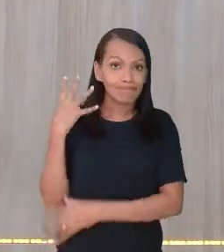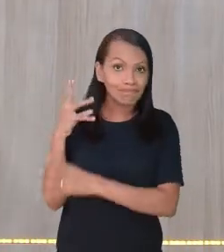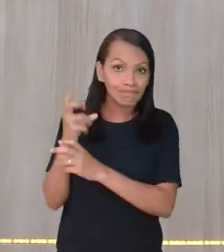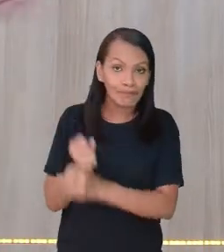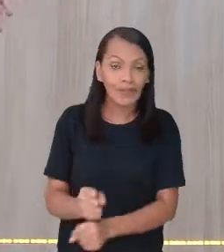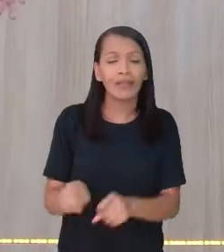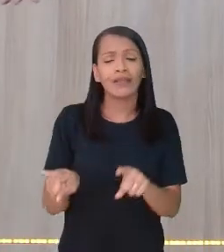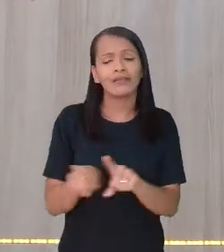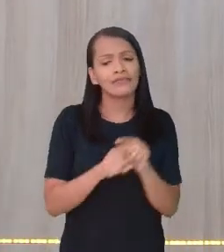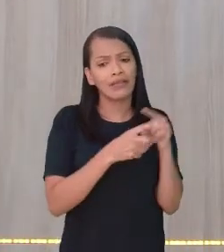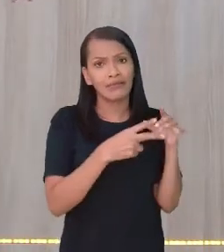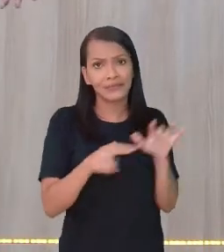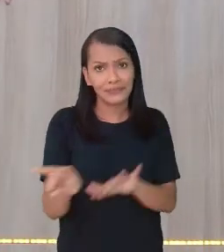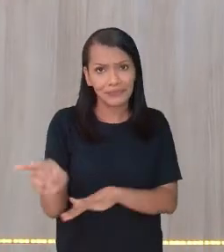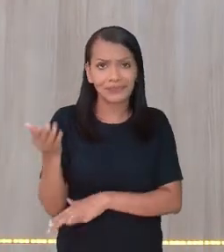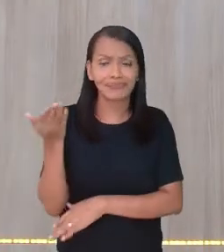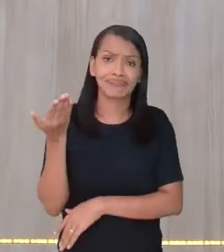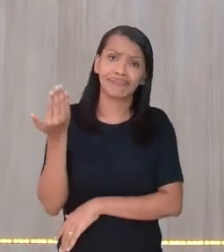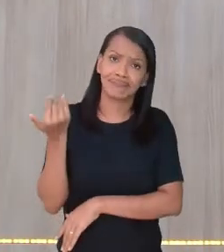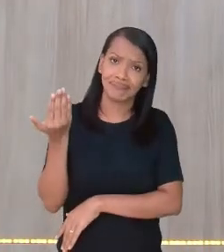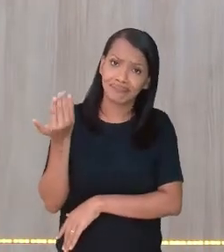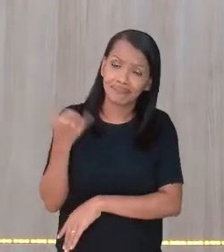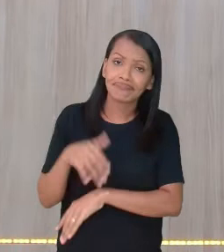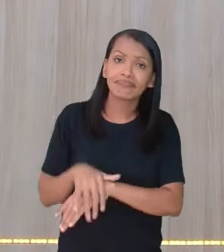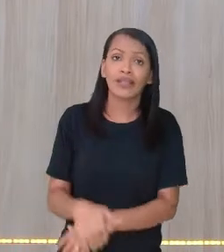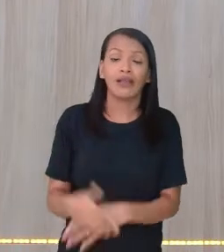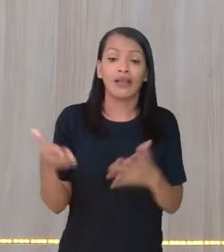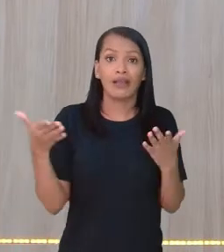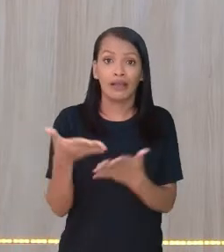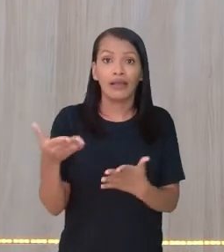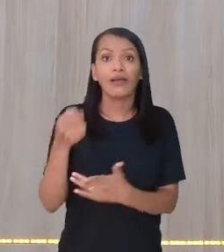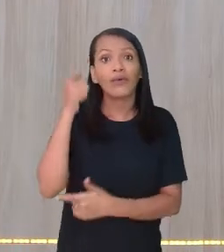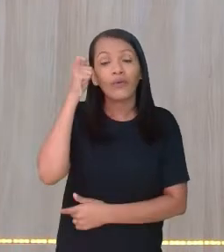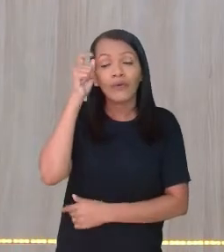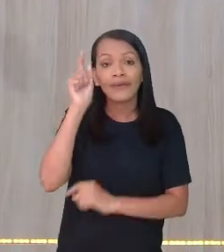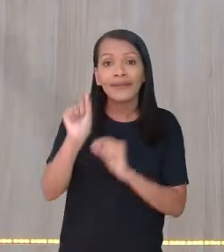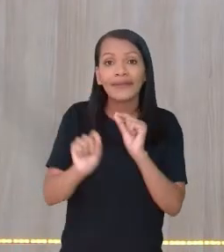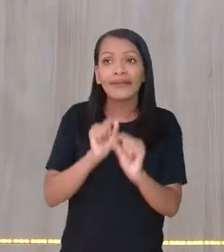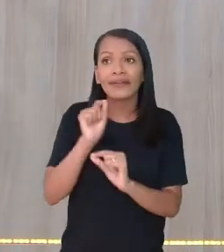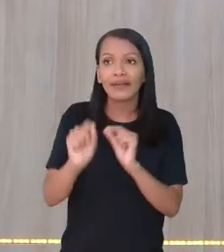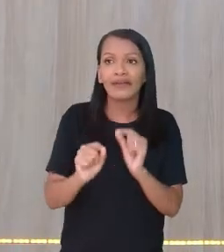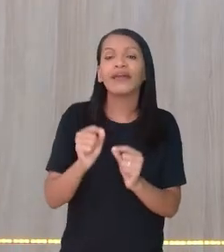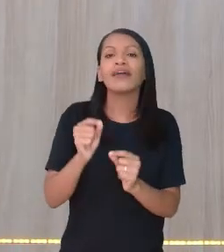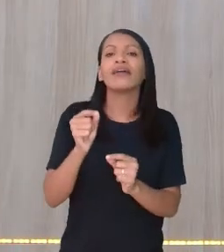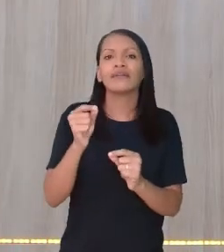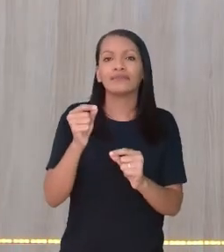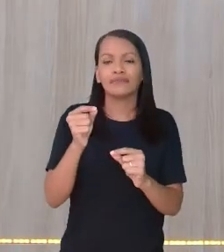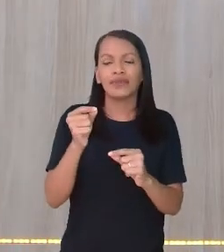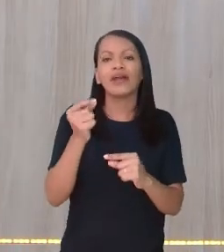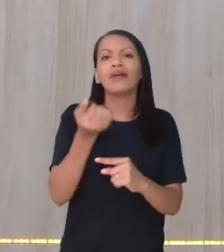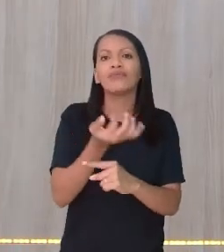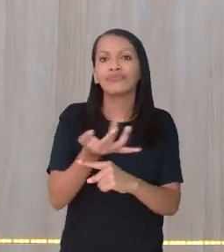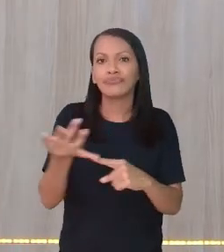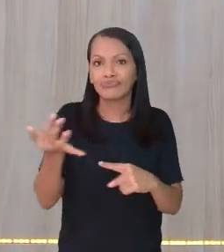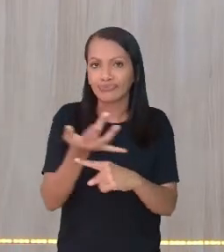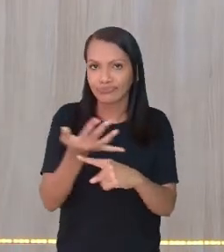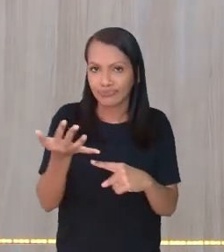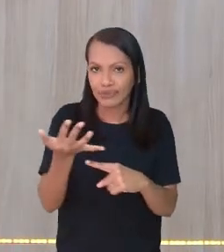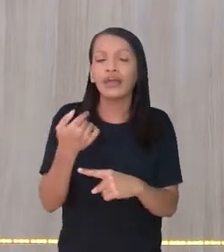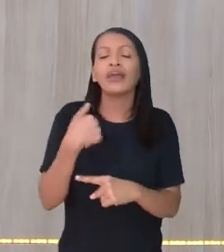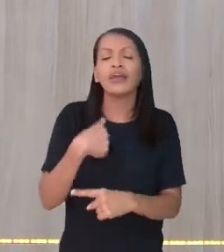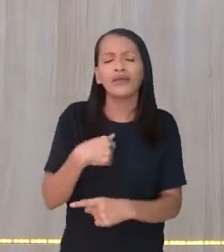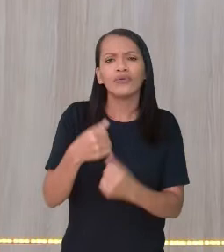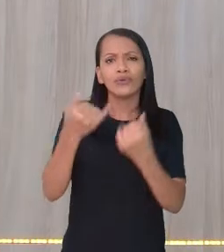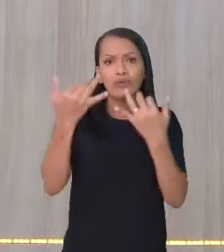semanas anteriores, né? Falando aí agora sobre a ideia de fração. Eu sempre falo que eu sempre